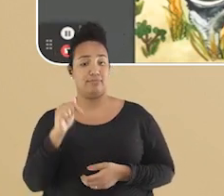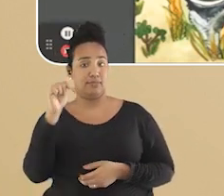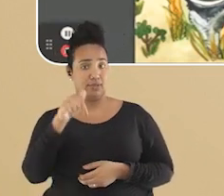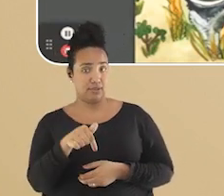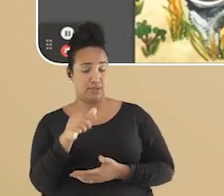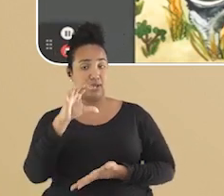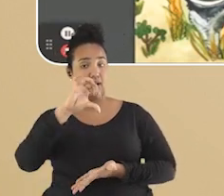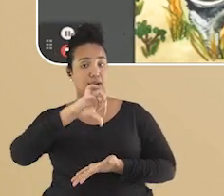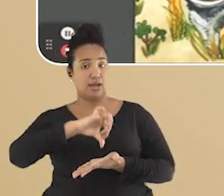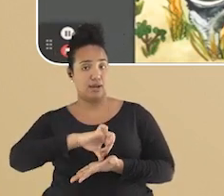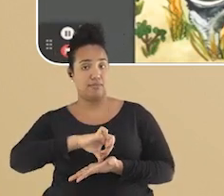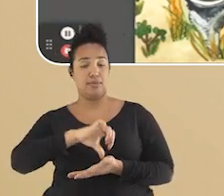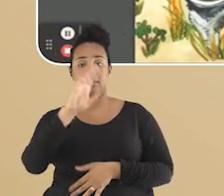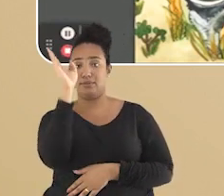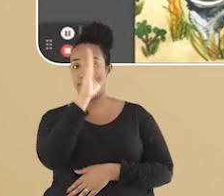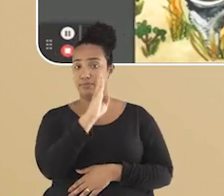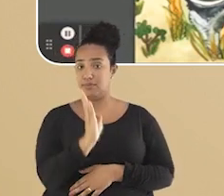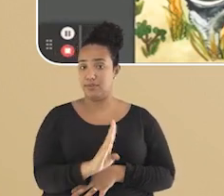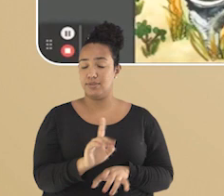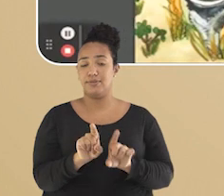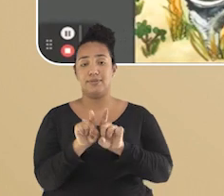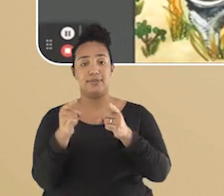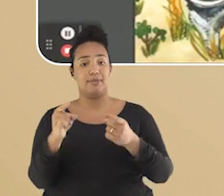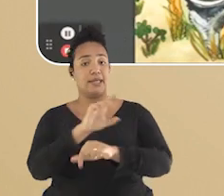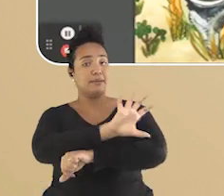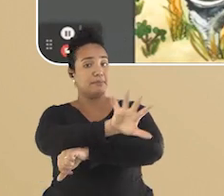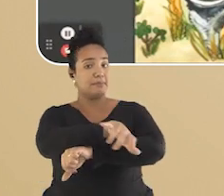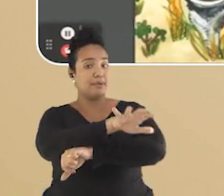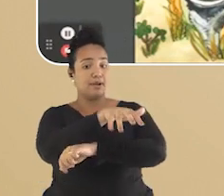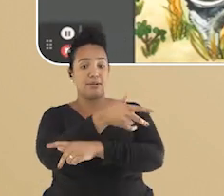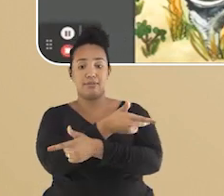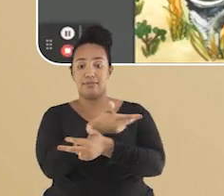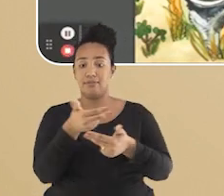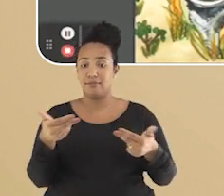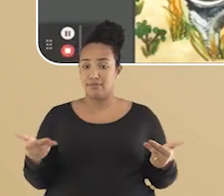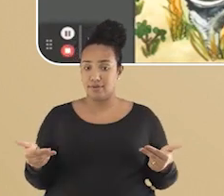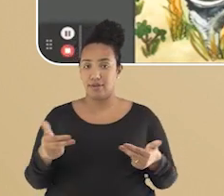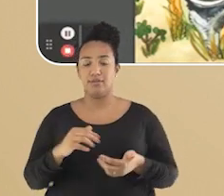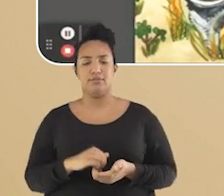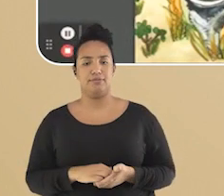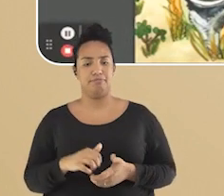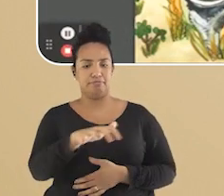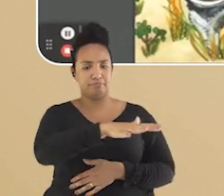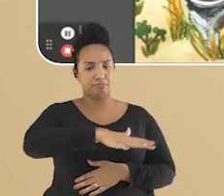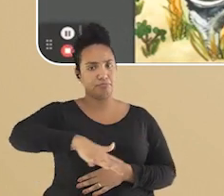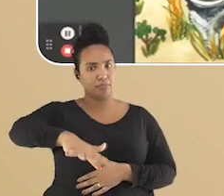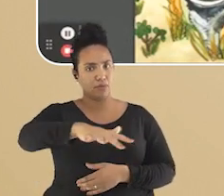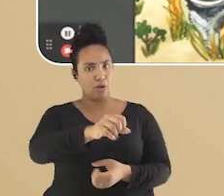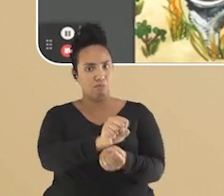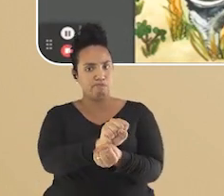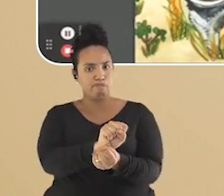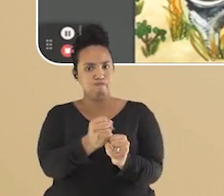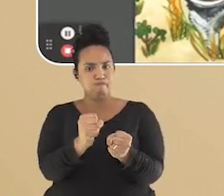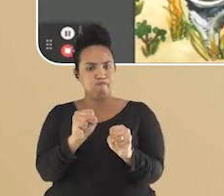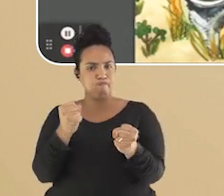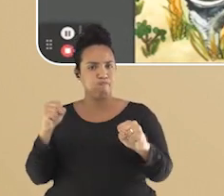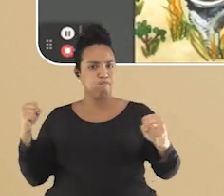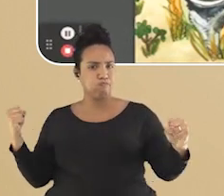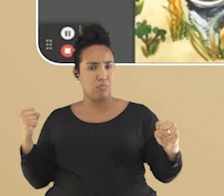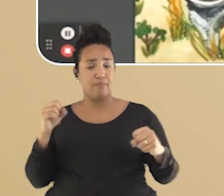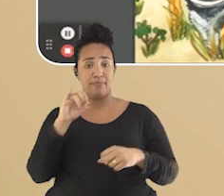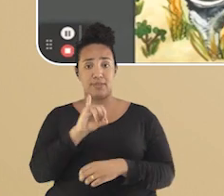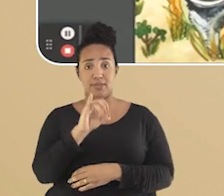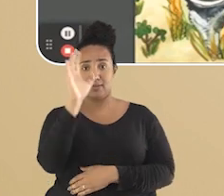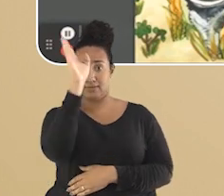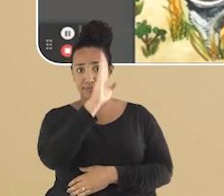a capital do Brasil e belos parques. Ele ocupa um território gigante. Se dividíssemos o